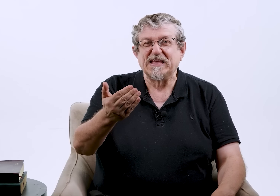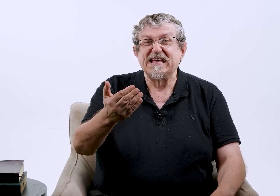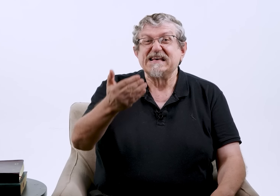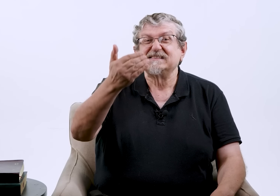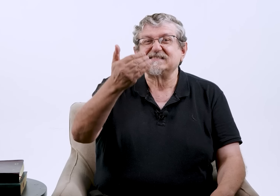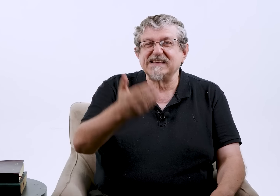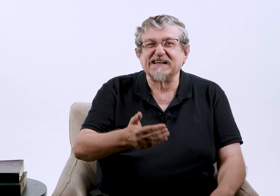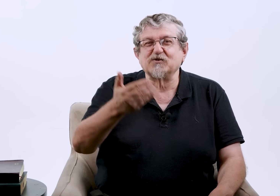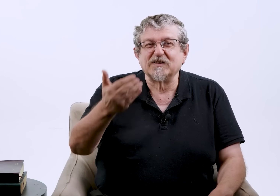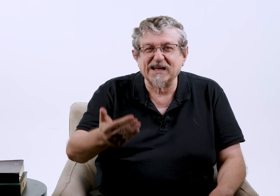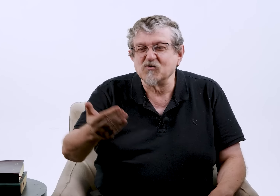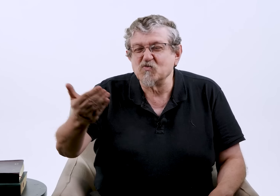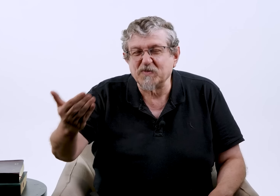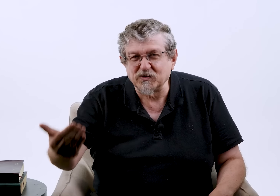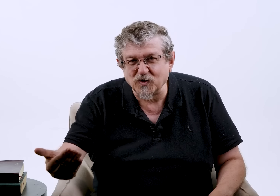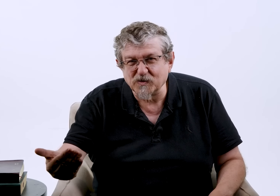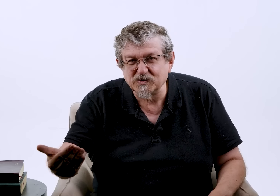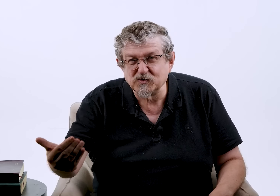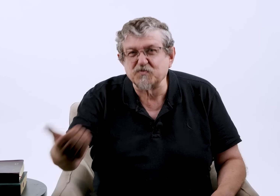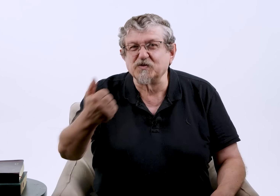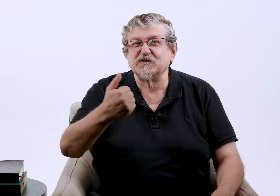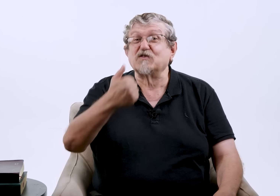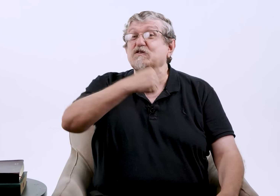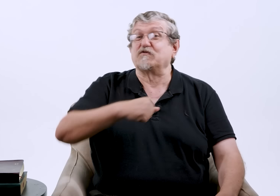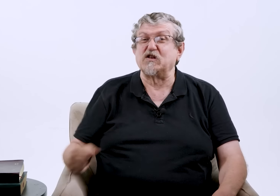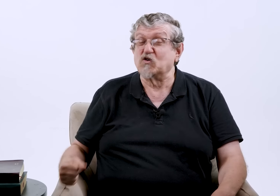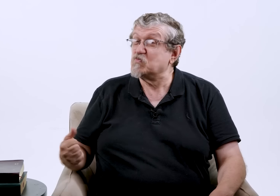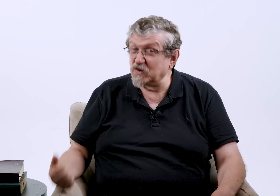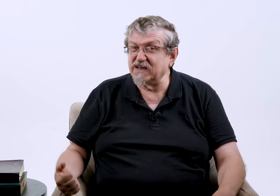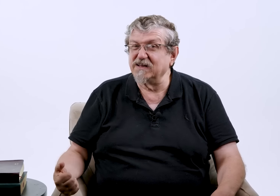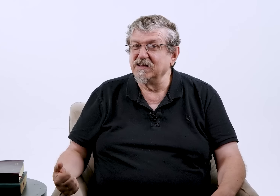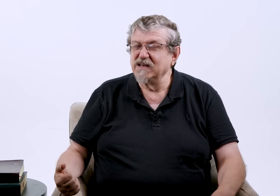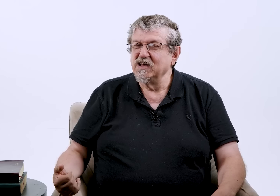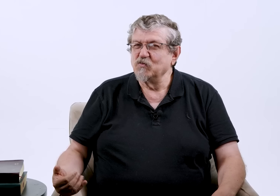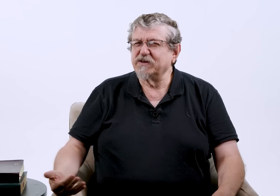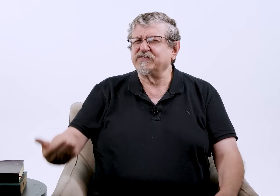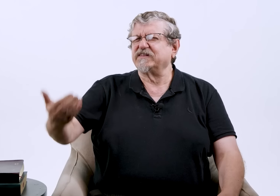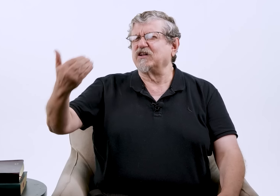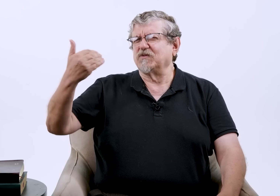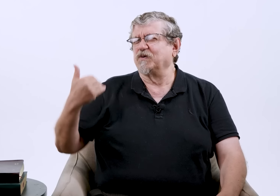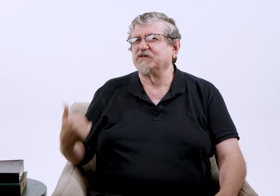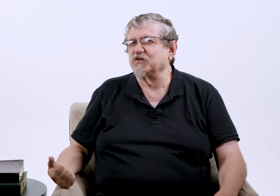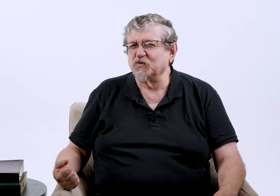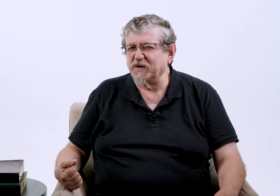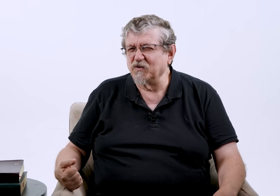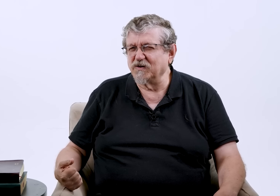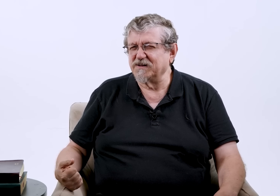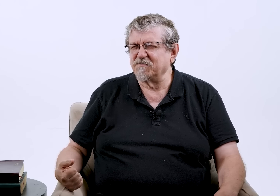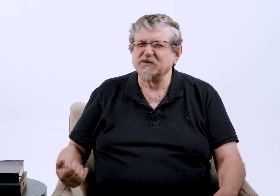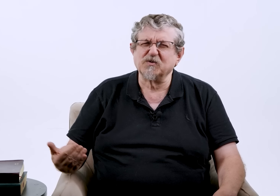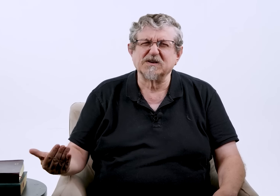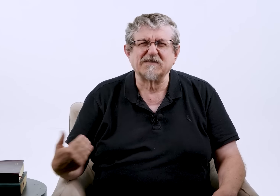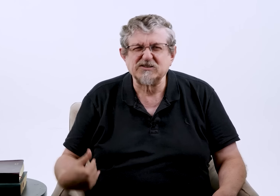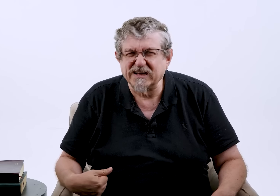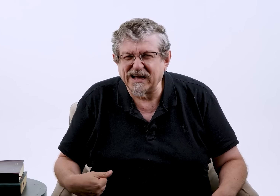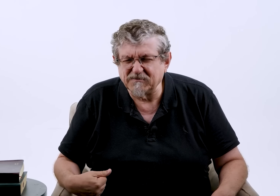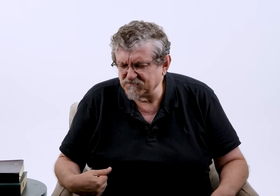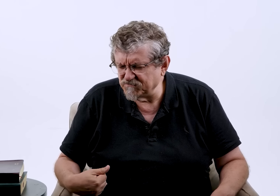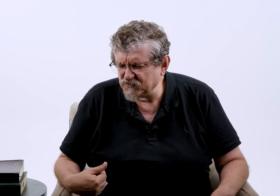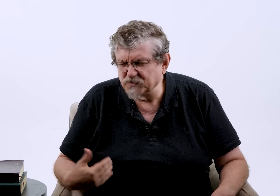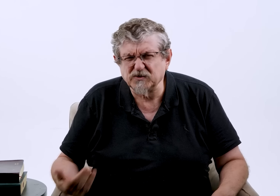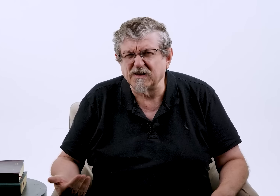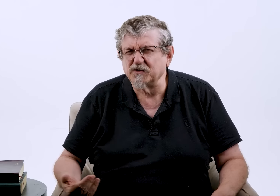difícil se relacionar com pessoas de posição inferior. Por quê? Porque se você está numa posição superior, a pessoa que vai